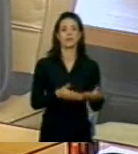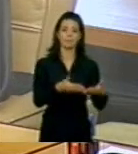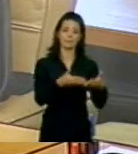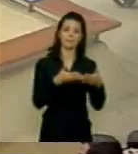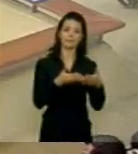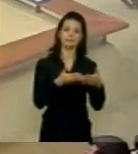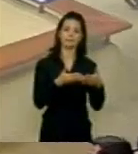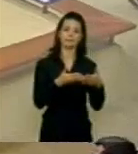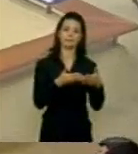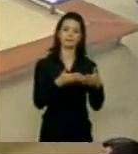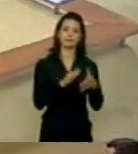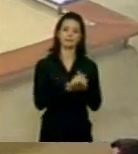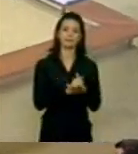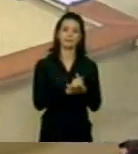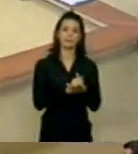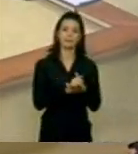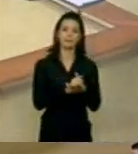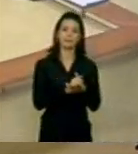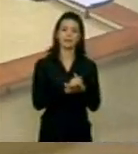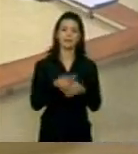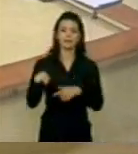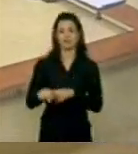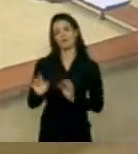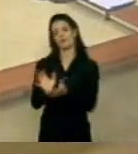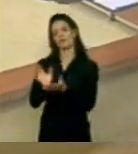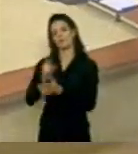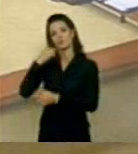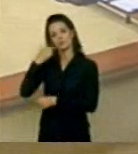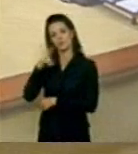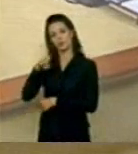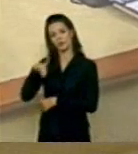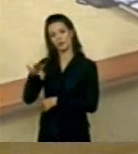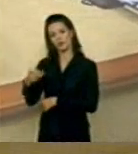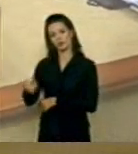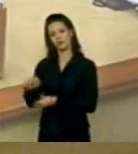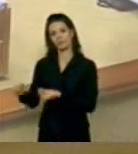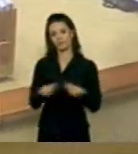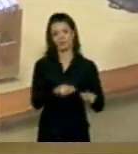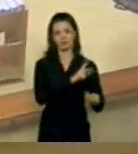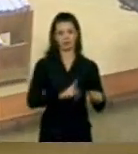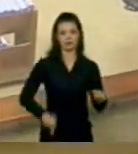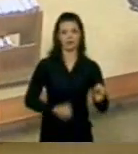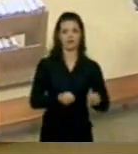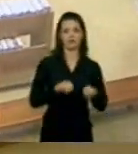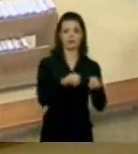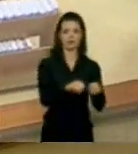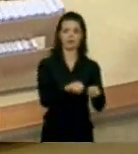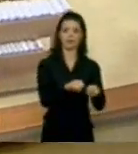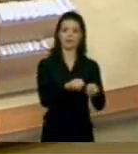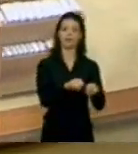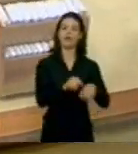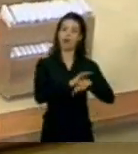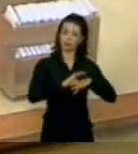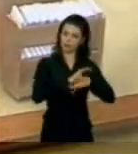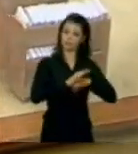encaminhou informações elaboradas pela Advocacia Geral da União. Defendeu naquela oportunidade a constitucionalidade